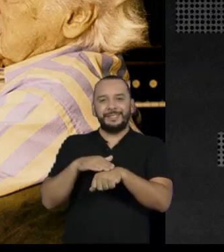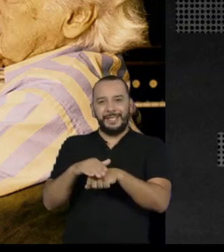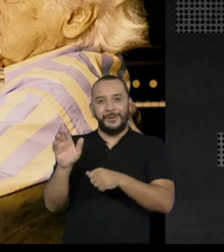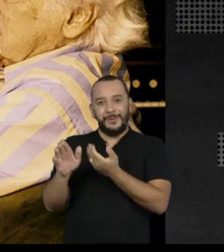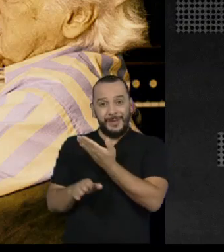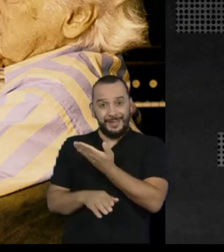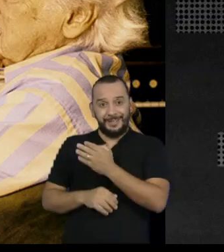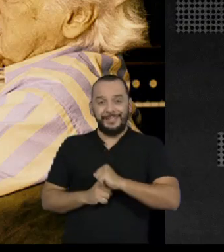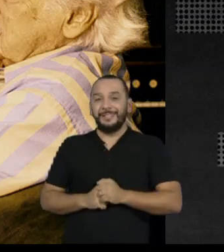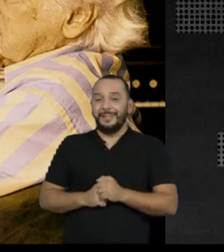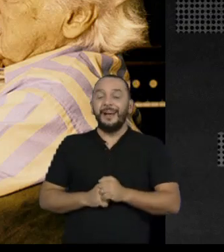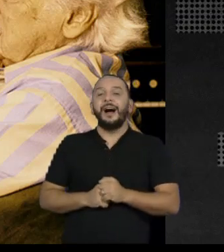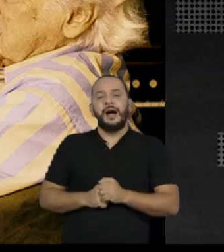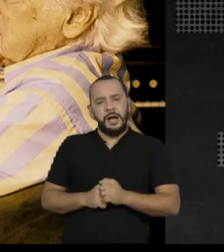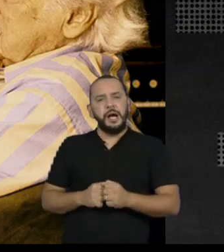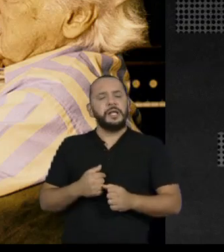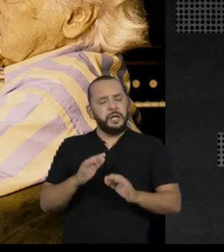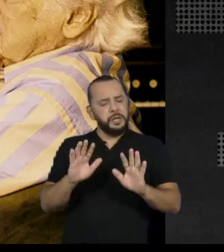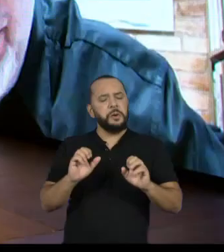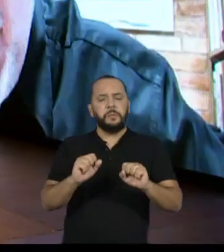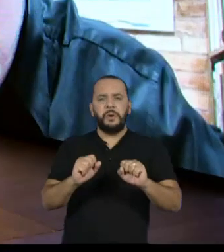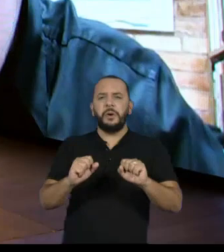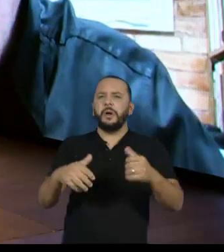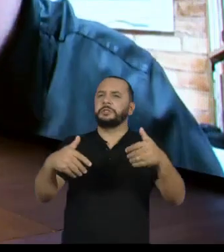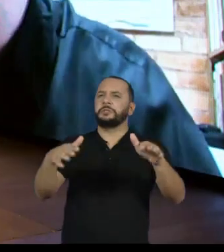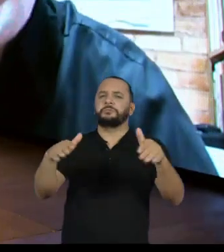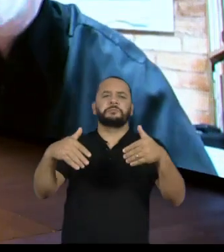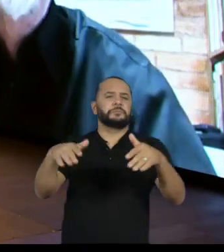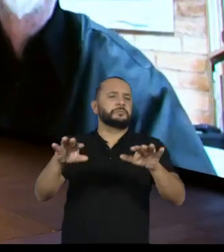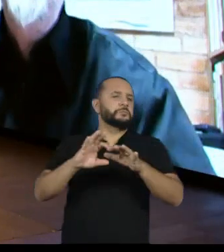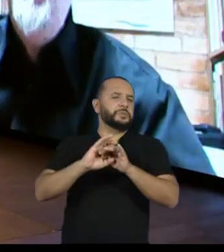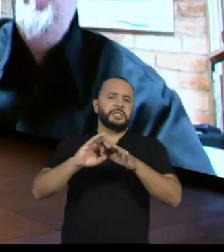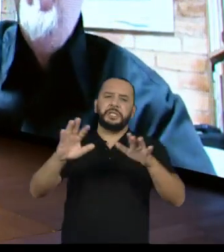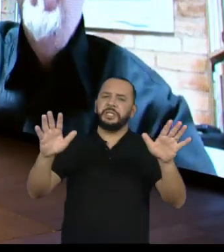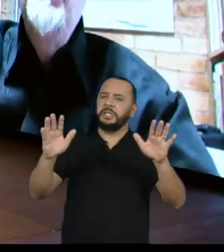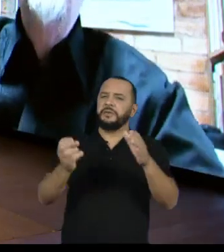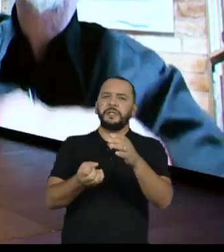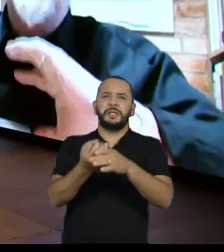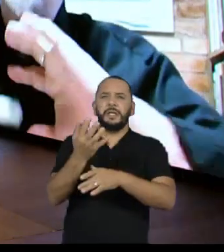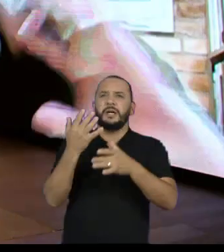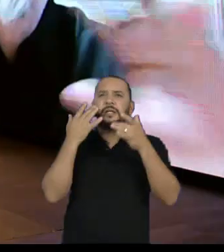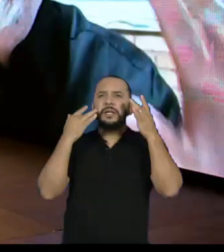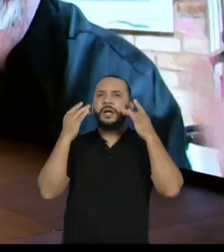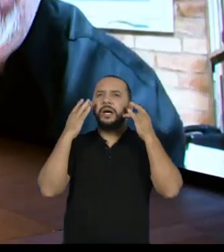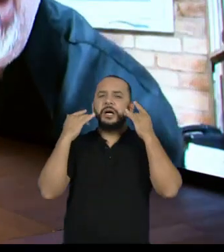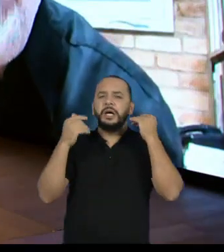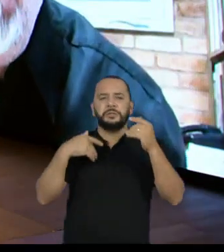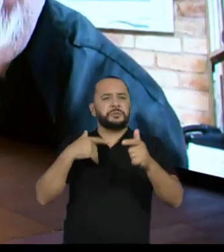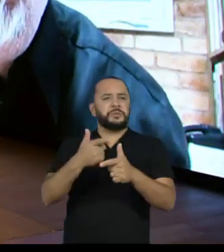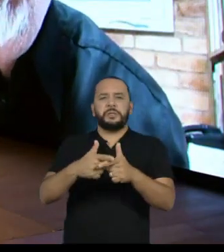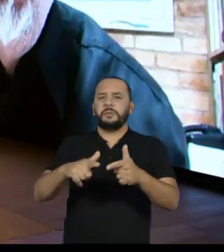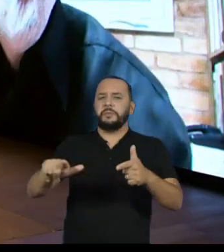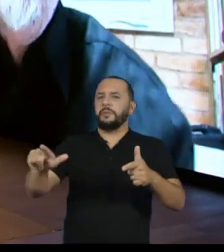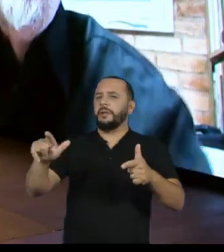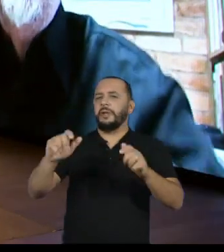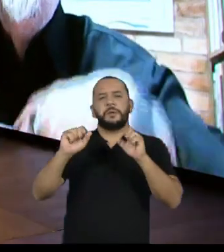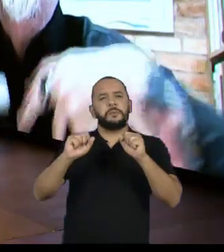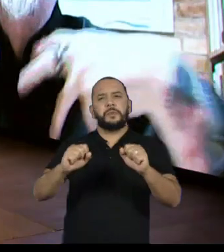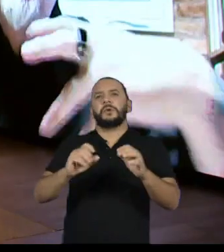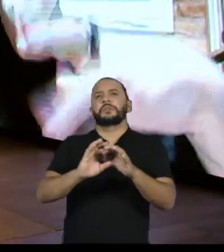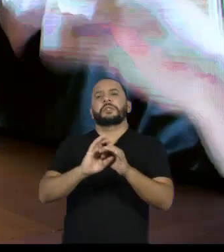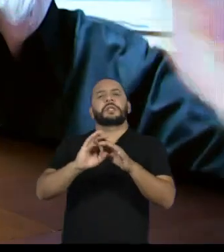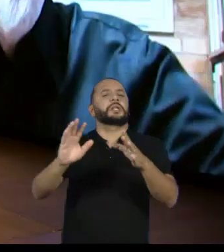Bom, não tinha os direitos. Aí eu liguei para o Jorge Amado, consegui falar com o Jorge, eu liguei para o Jorge Amado